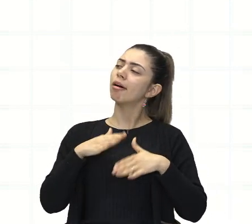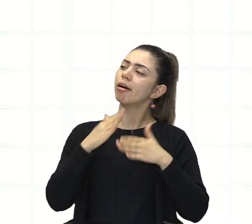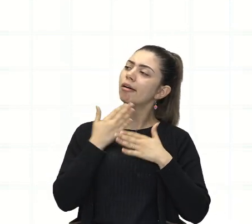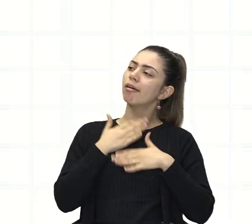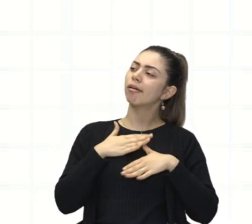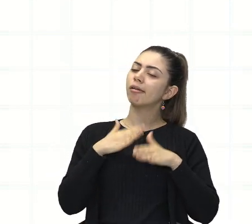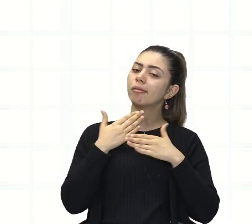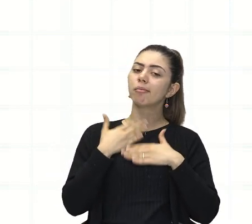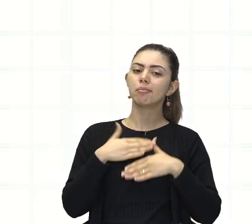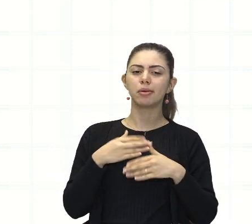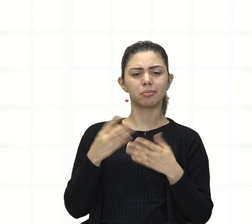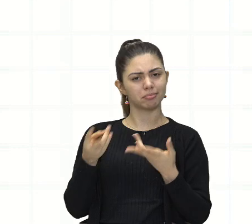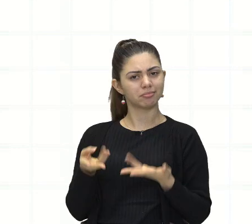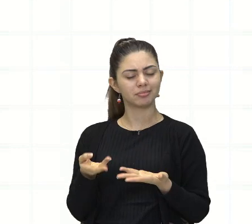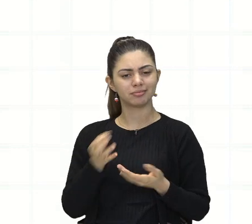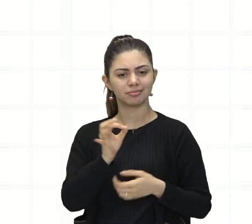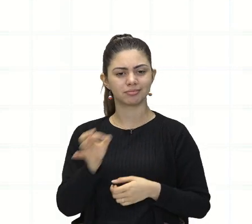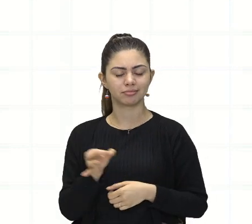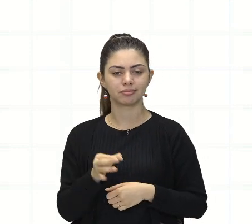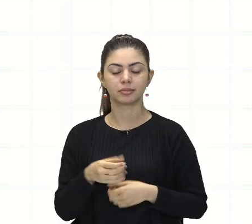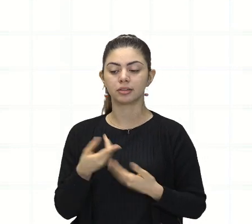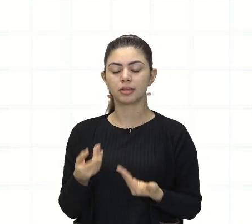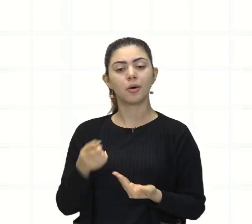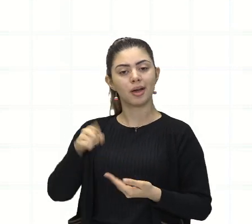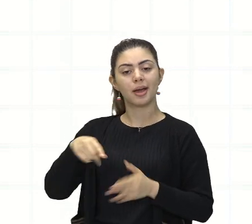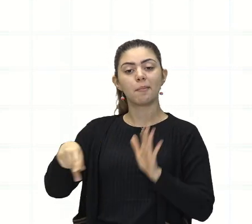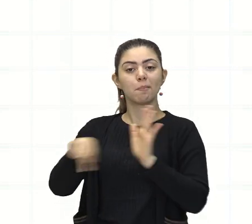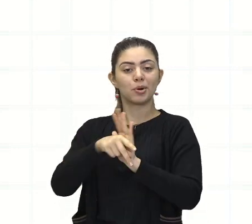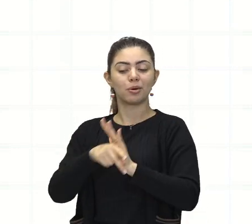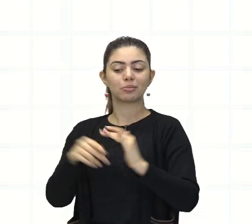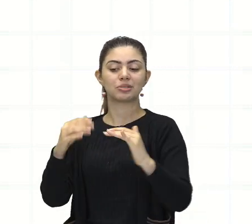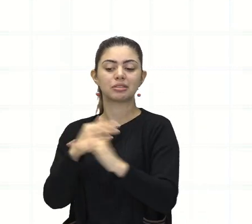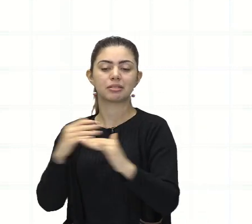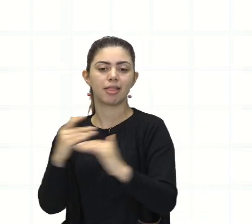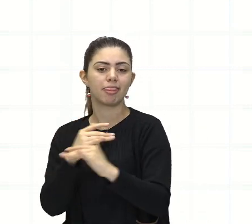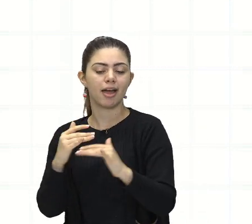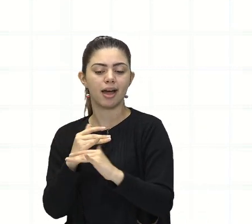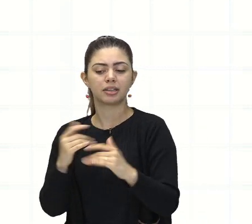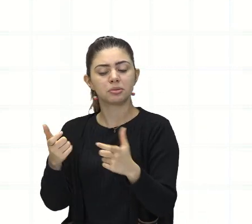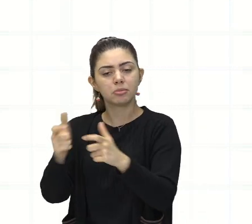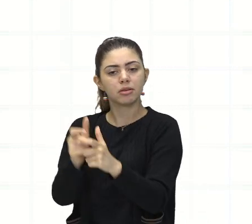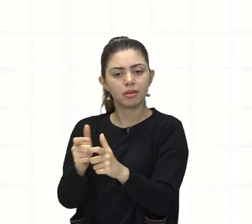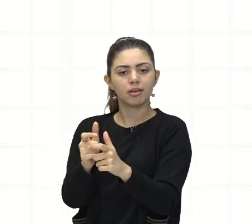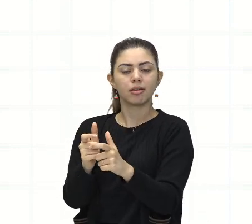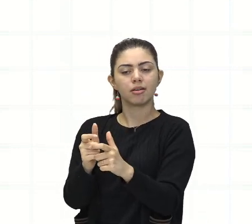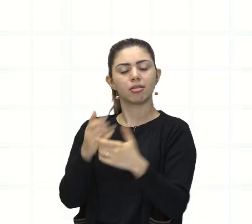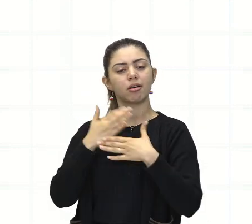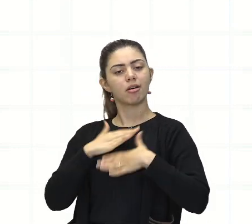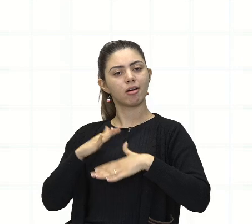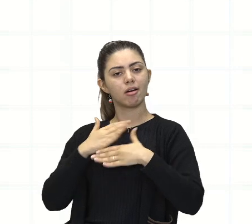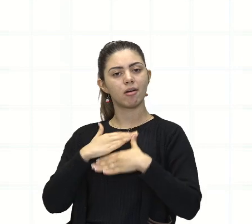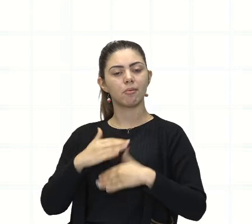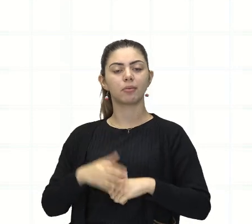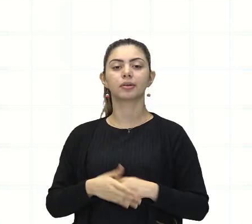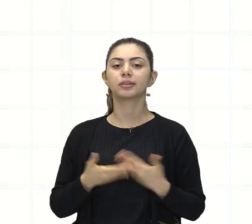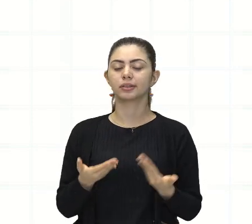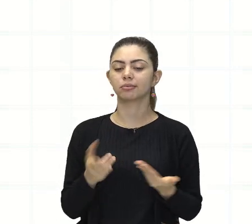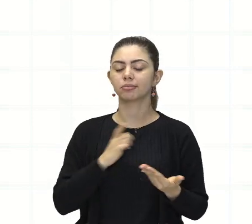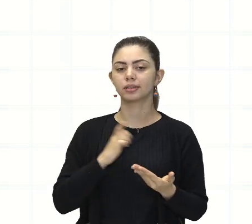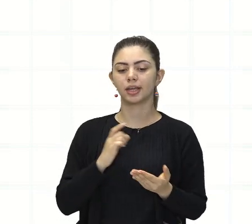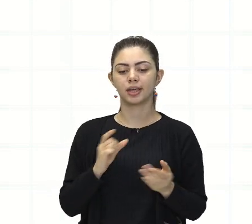né? Uma vida de cidade que não tem tanta agitação. E aí ele